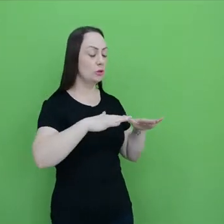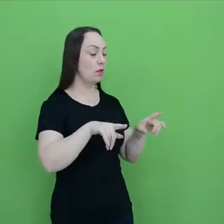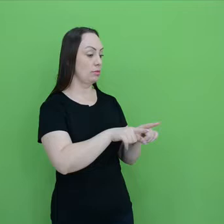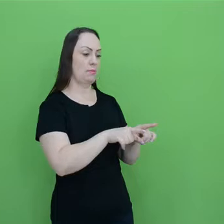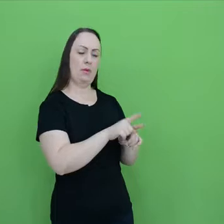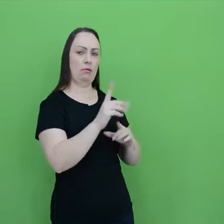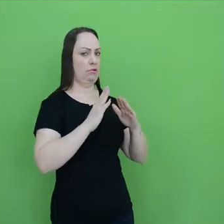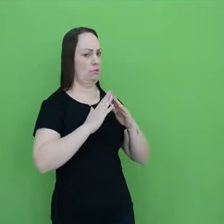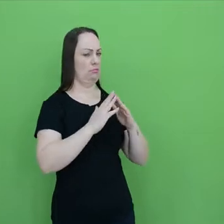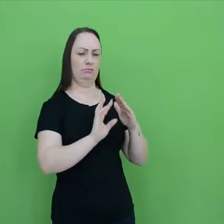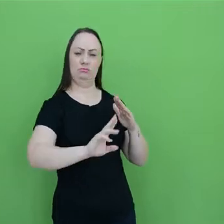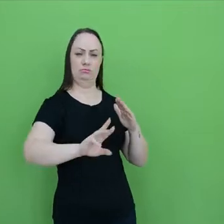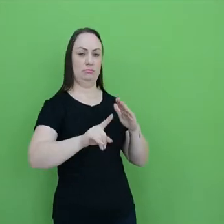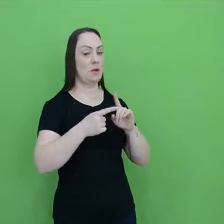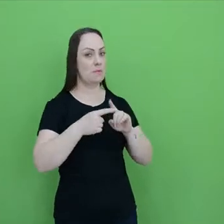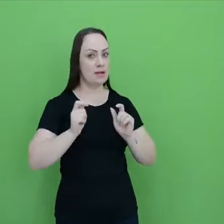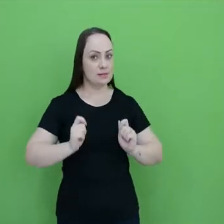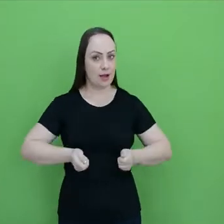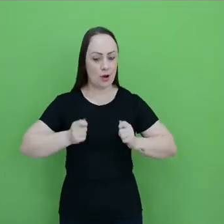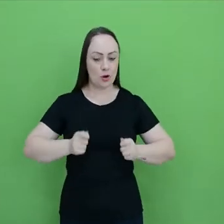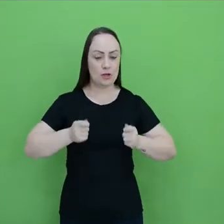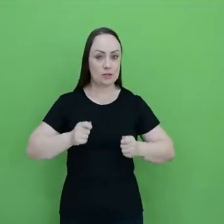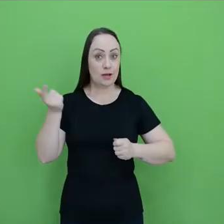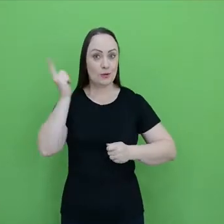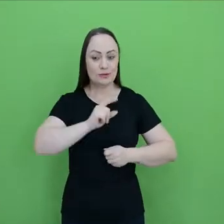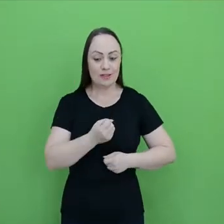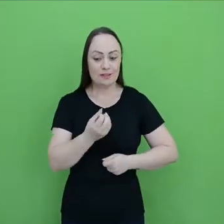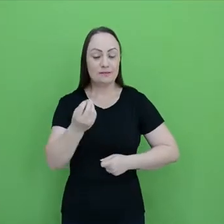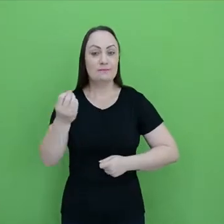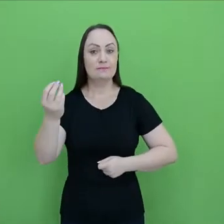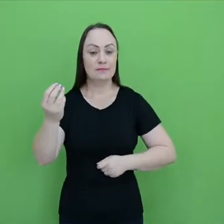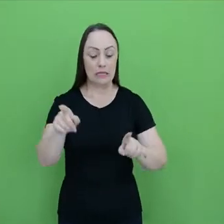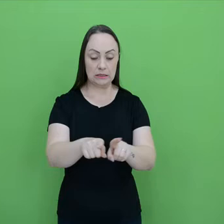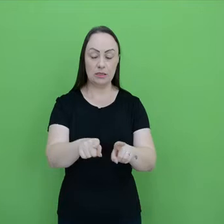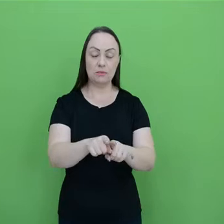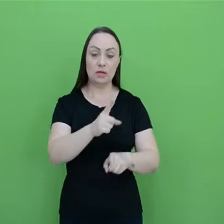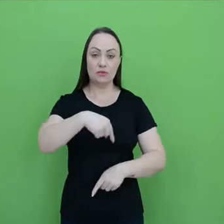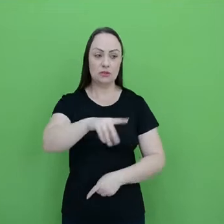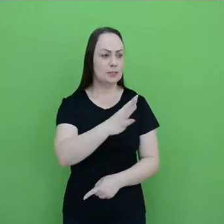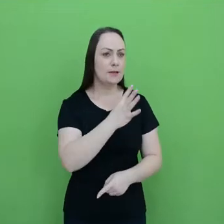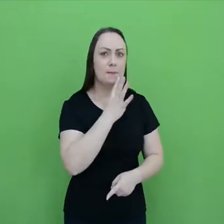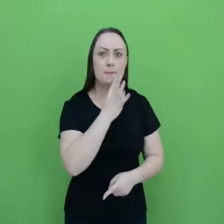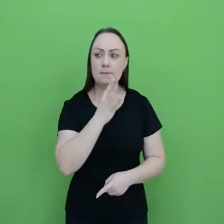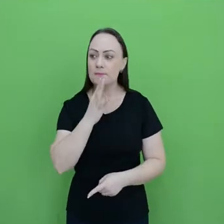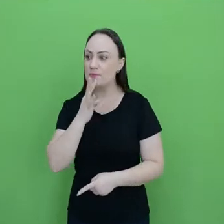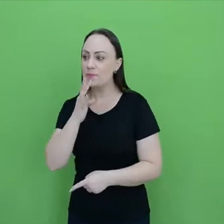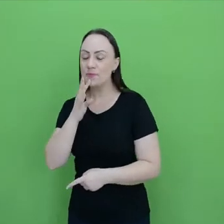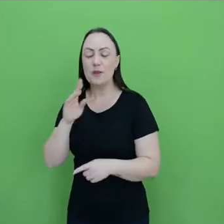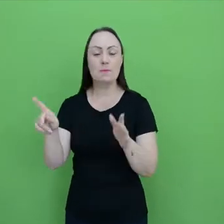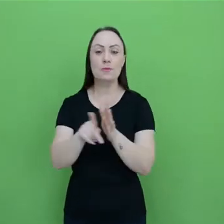viverão em casas, mas sim em carroças. Vocês conhecerão como ninguém